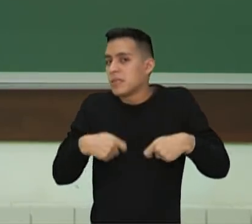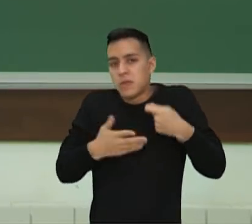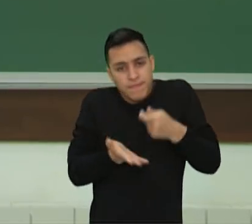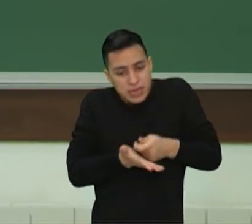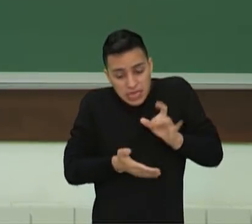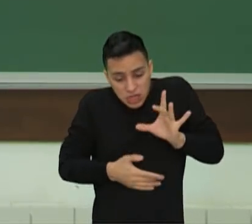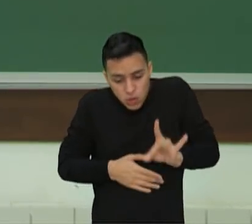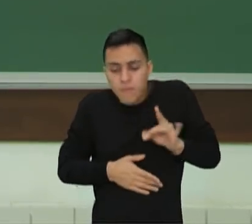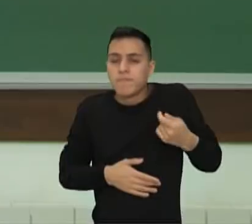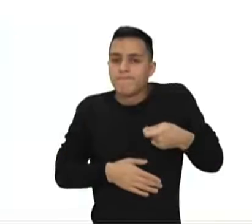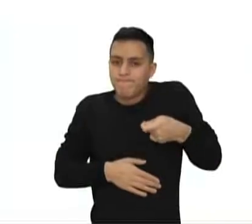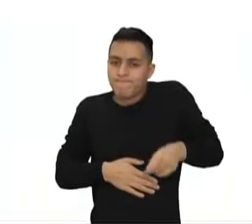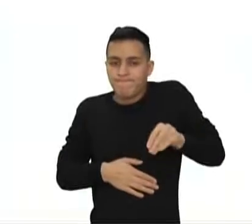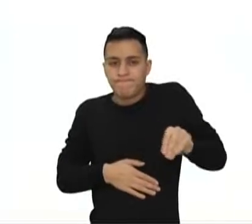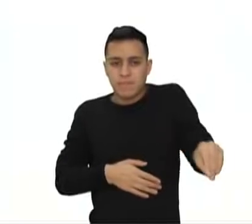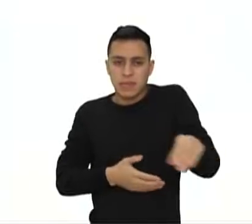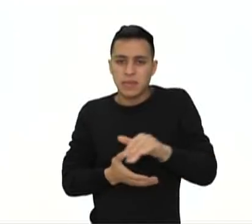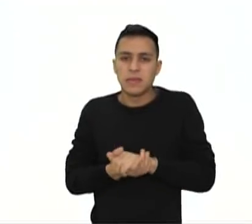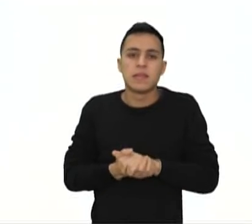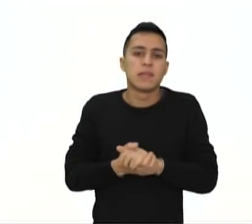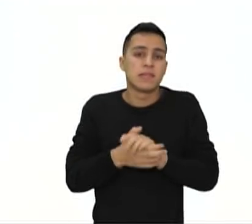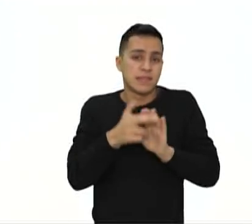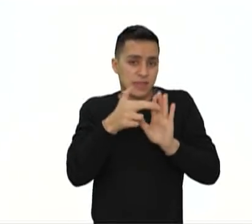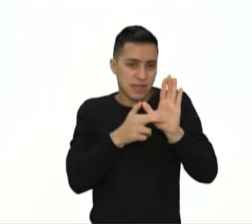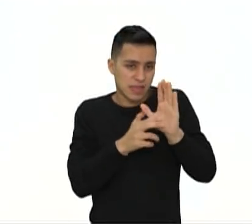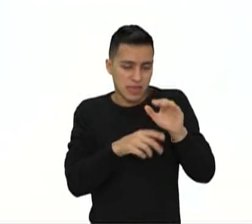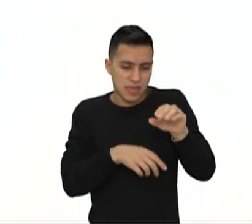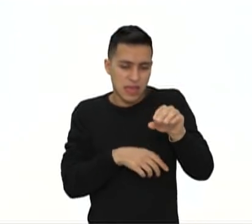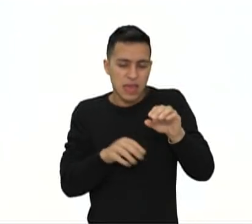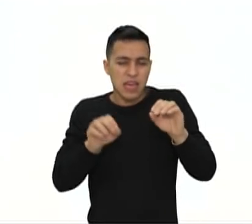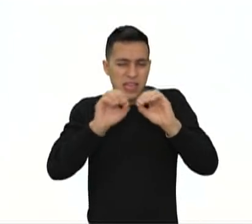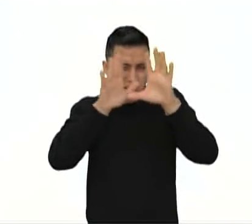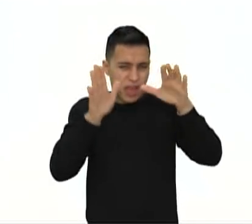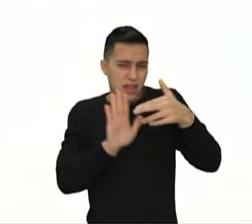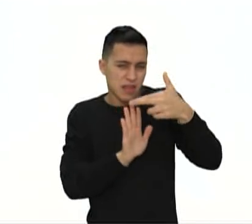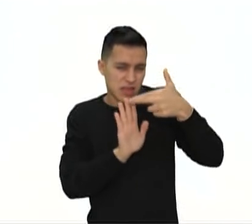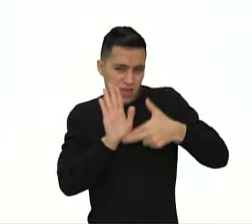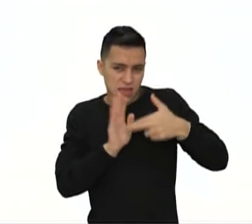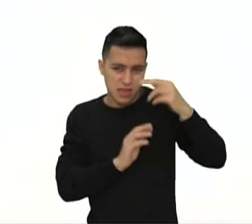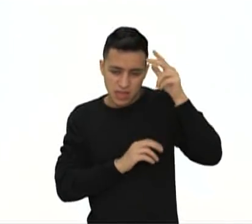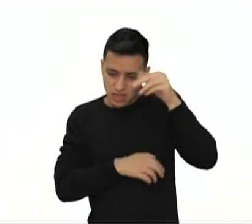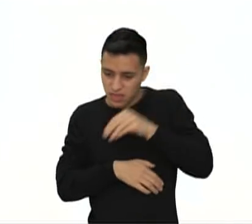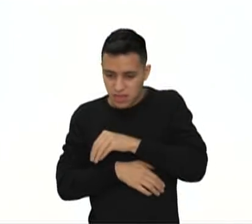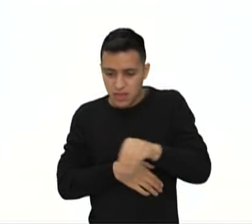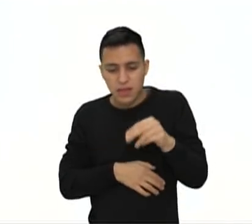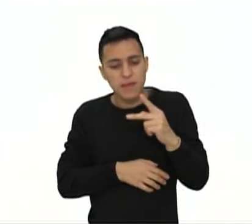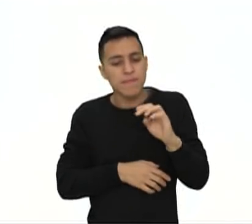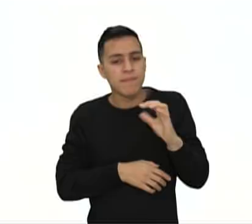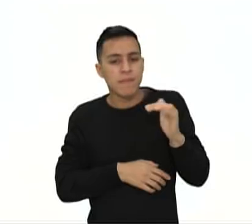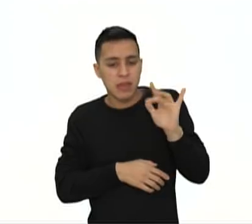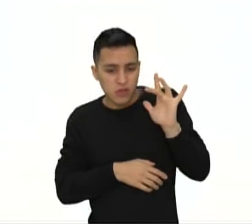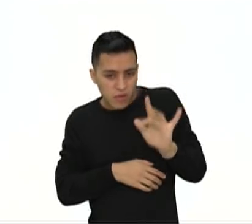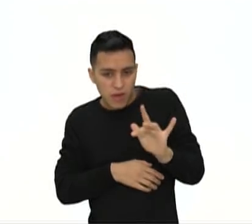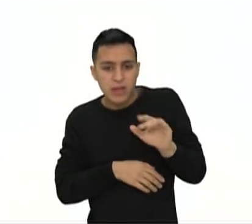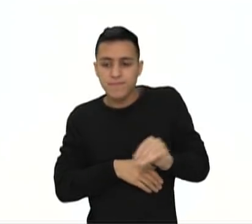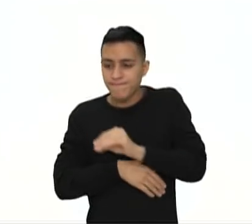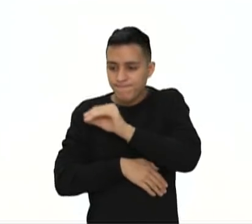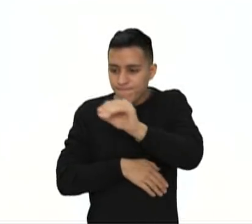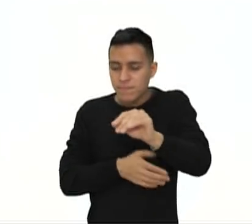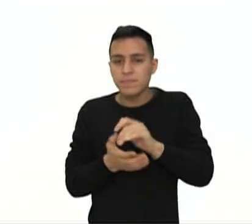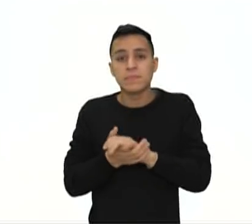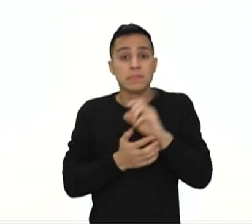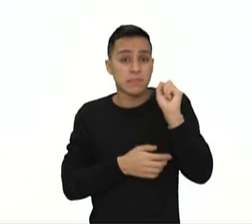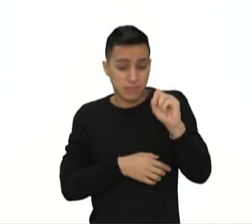é o caso do cavalo, né? Pela regra do xadrez, para esclarecer bem, peça tocada é peça mexida. Ou seja,